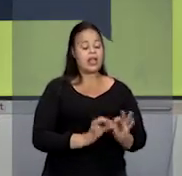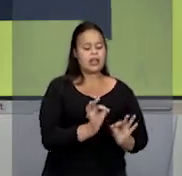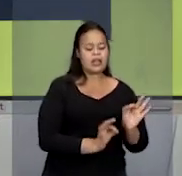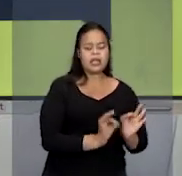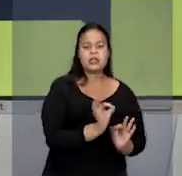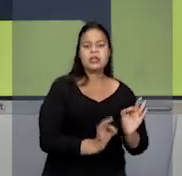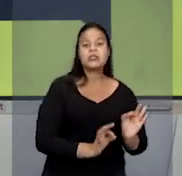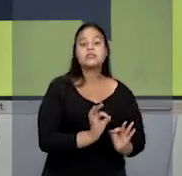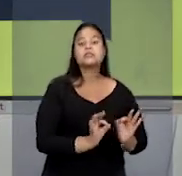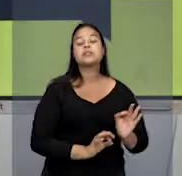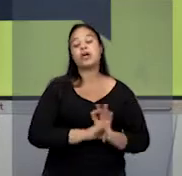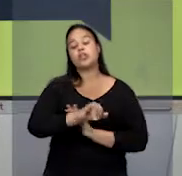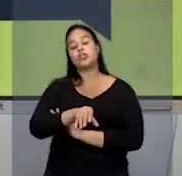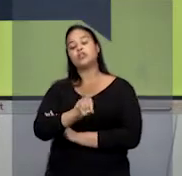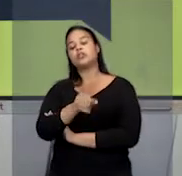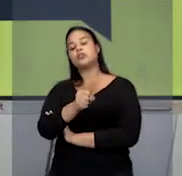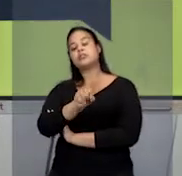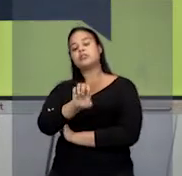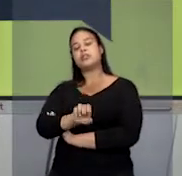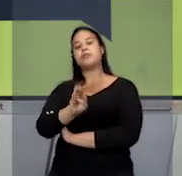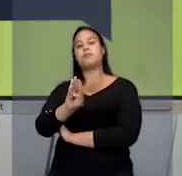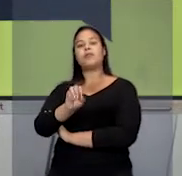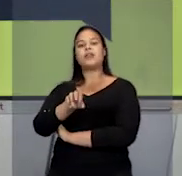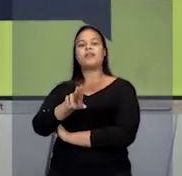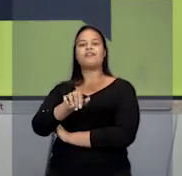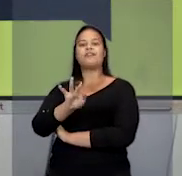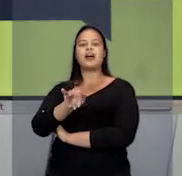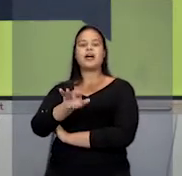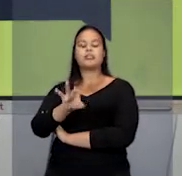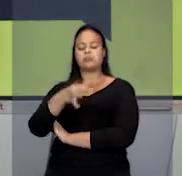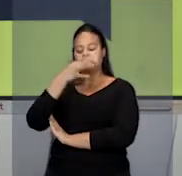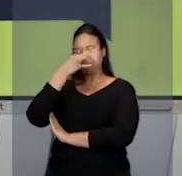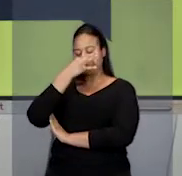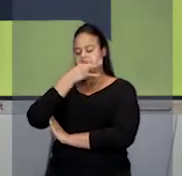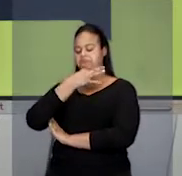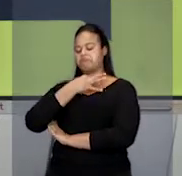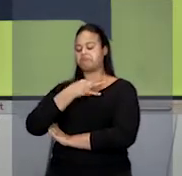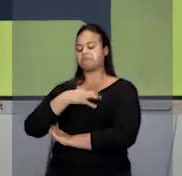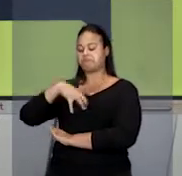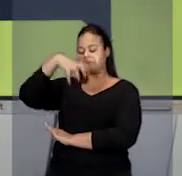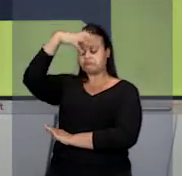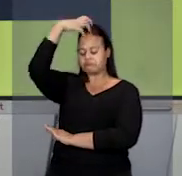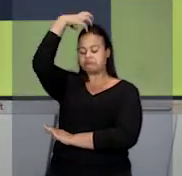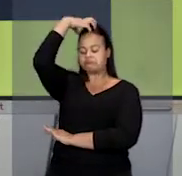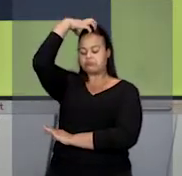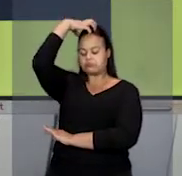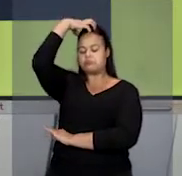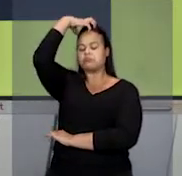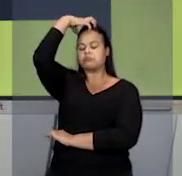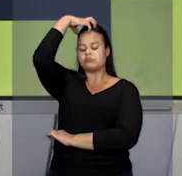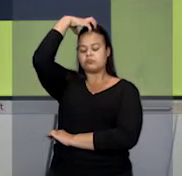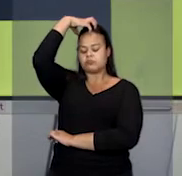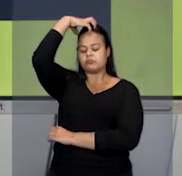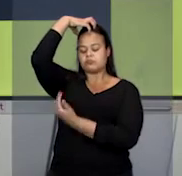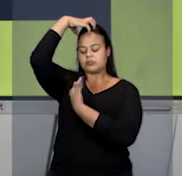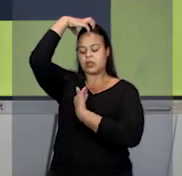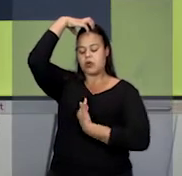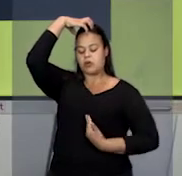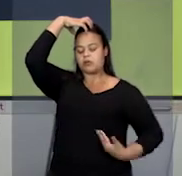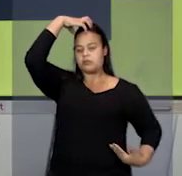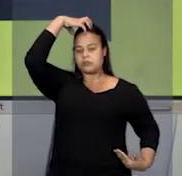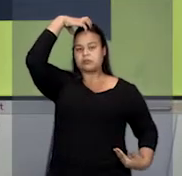é o José Bonifácio, que era um dos homens mais leais à coroa, né, e ao governo